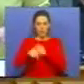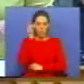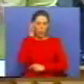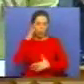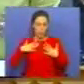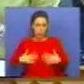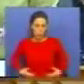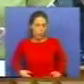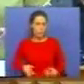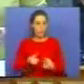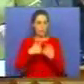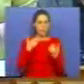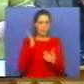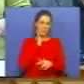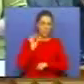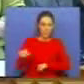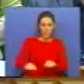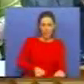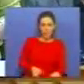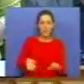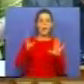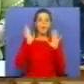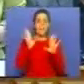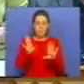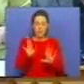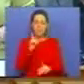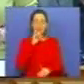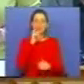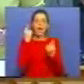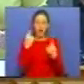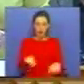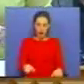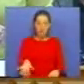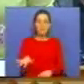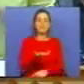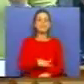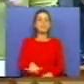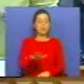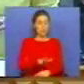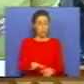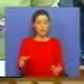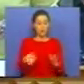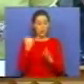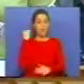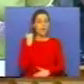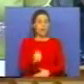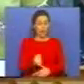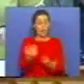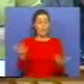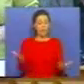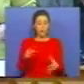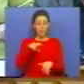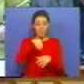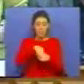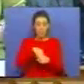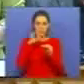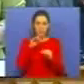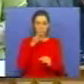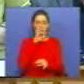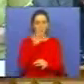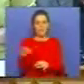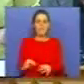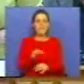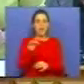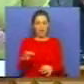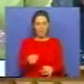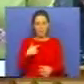humanos, de situações de escravidão, mas também existem as situações cujos crimes se passam dentro da família